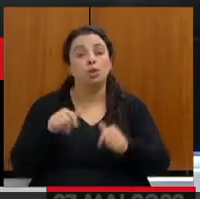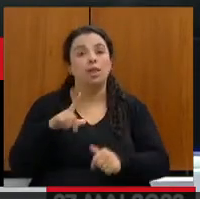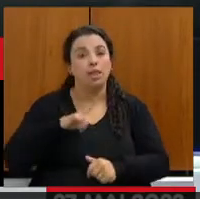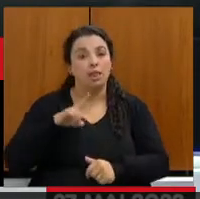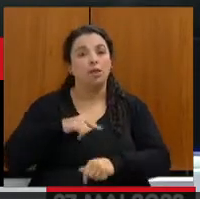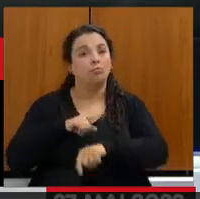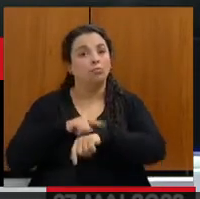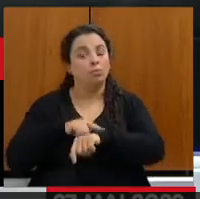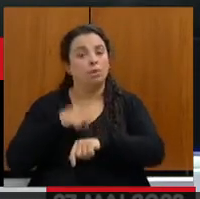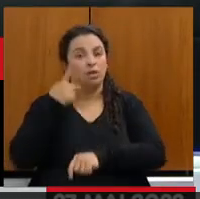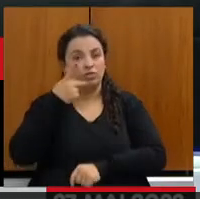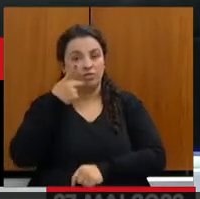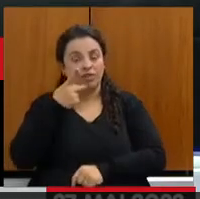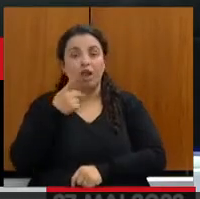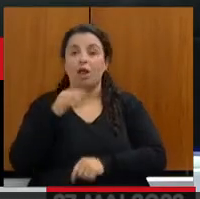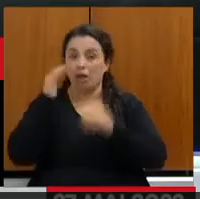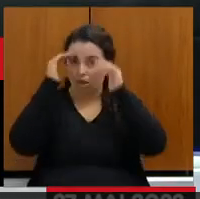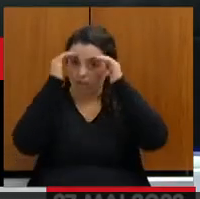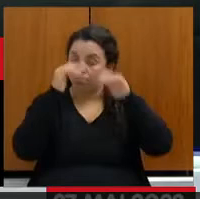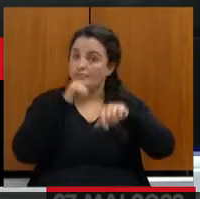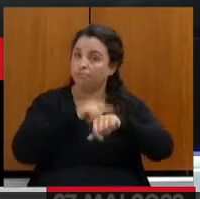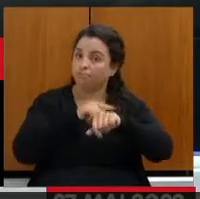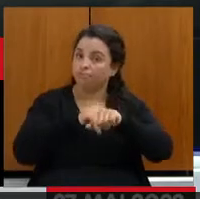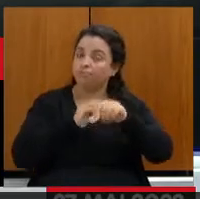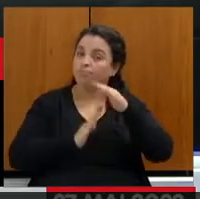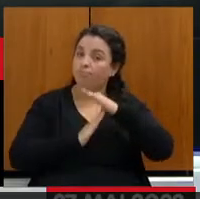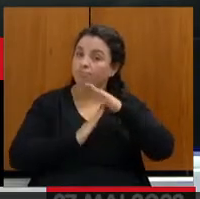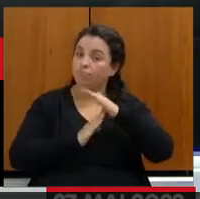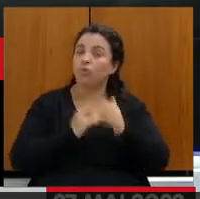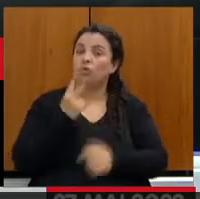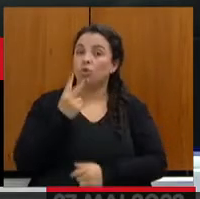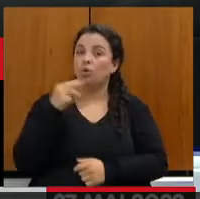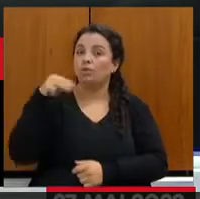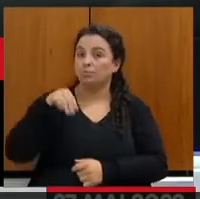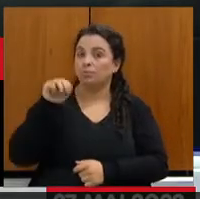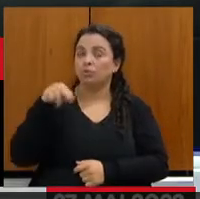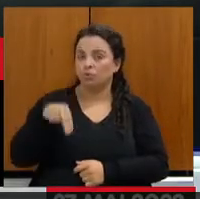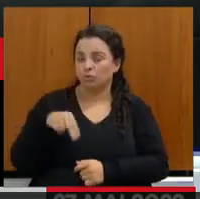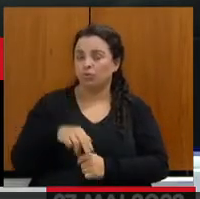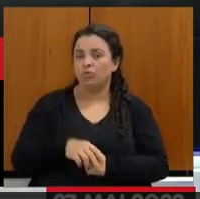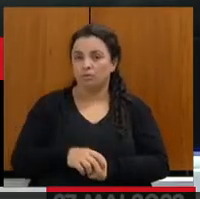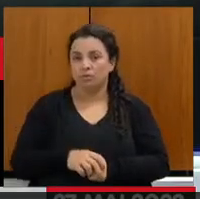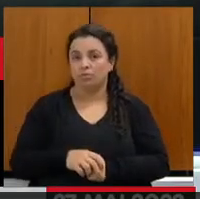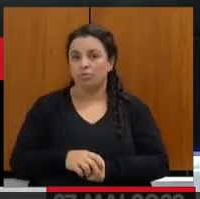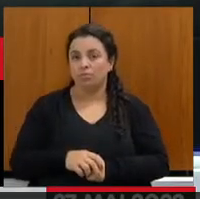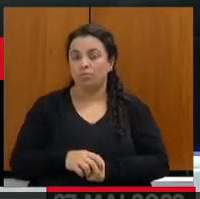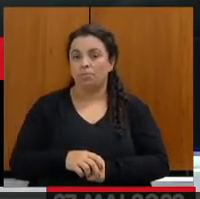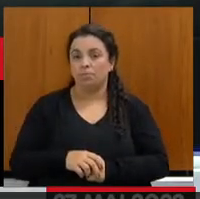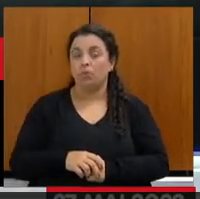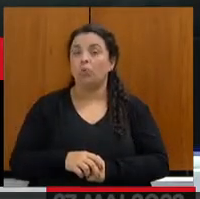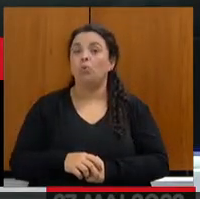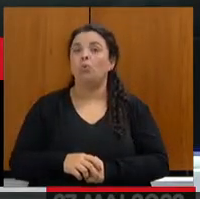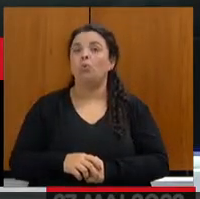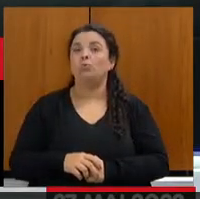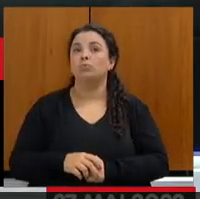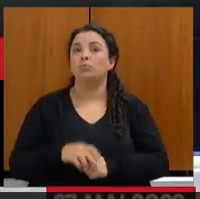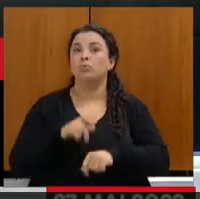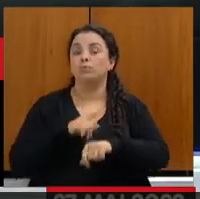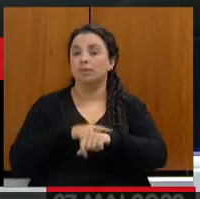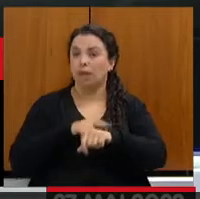de respeitarem o tempo de fala cerca de dois minutos tempo regimental